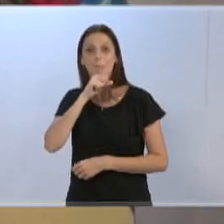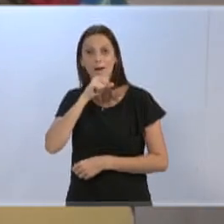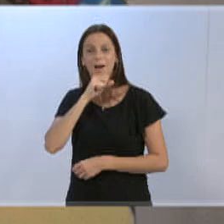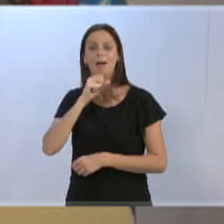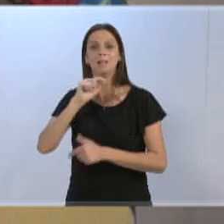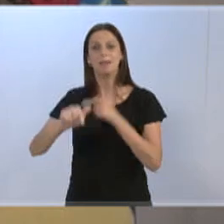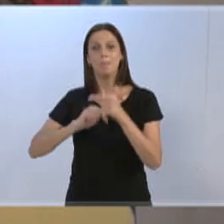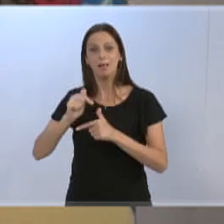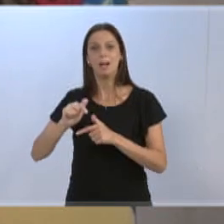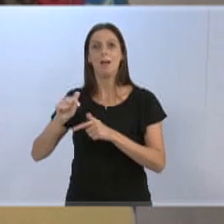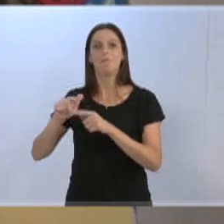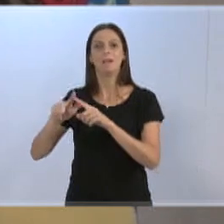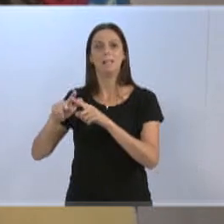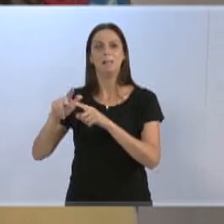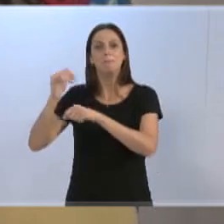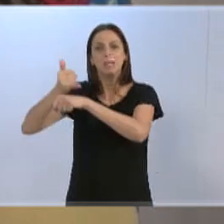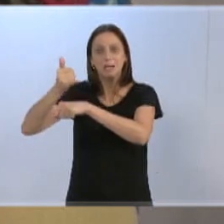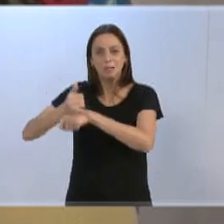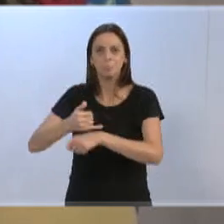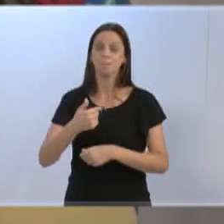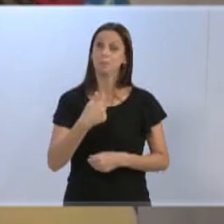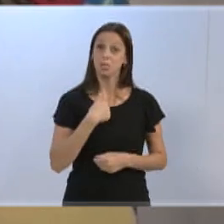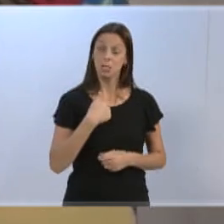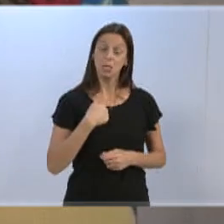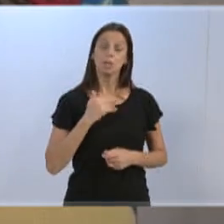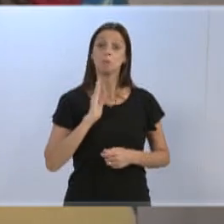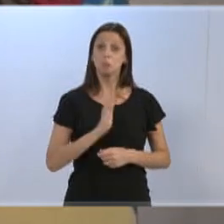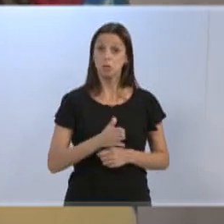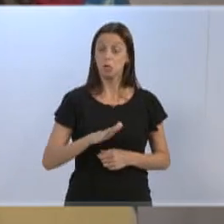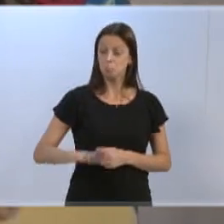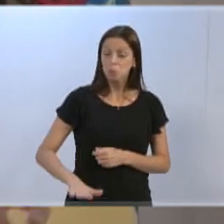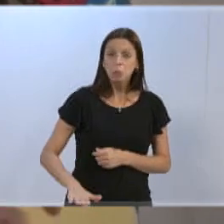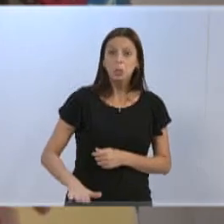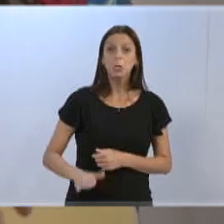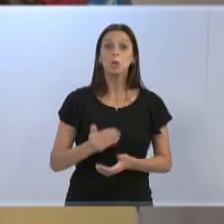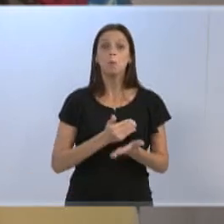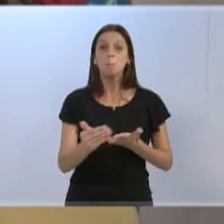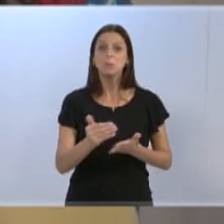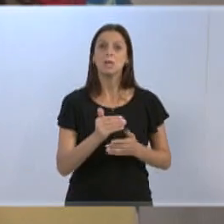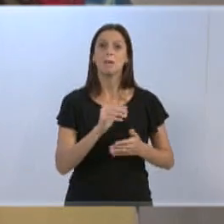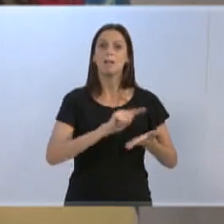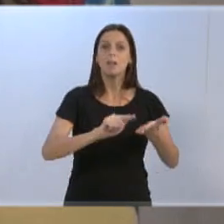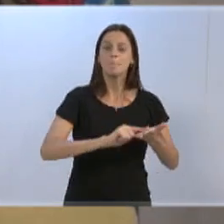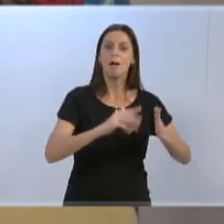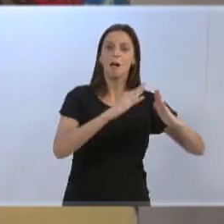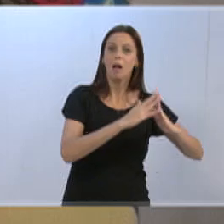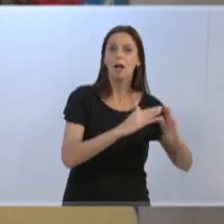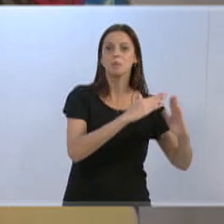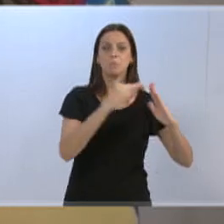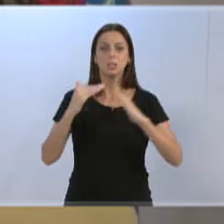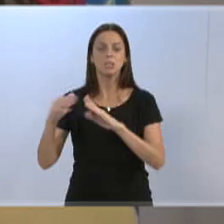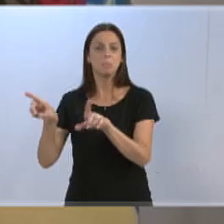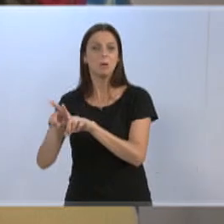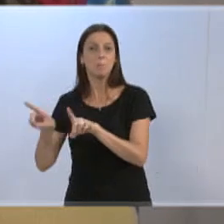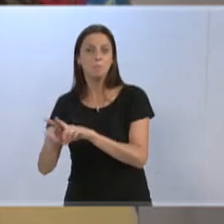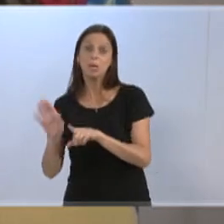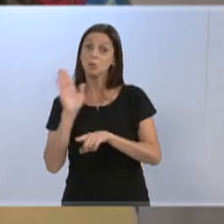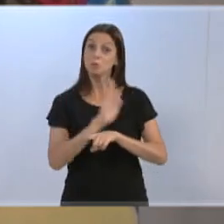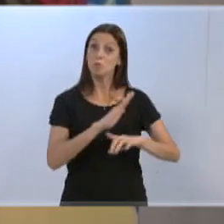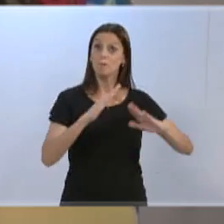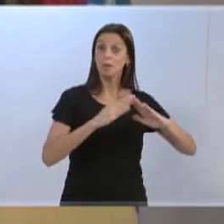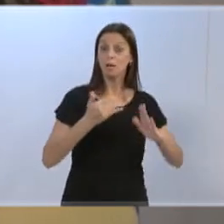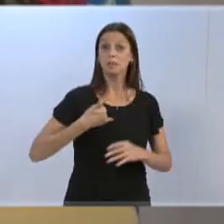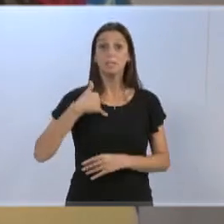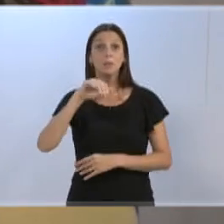homem trabalhador. Limpava o jardim dos vizinhos, trabalhava, contribuía com a casa. Com